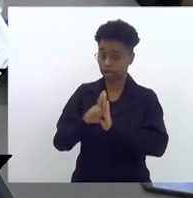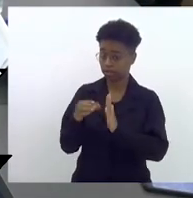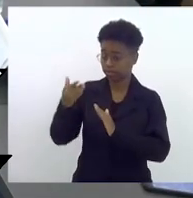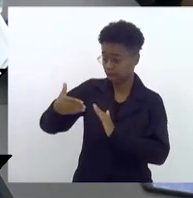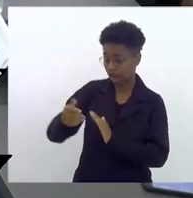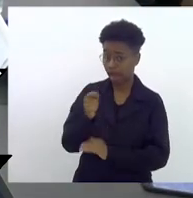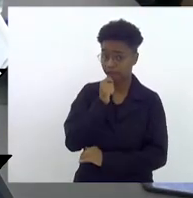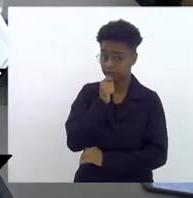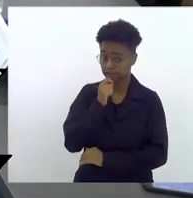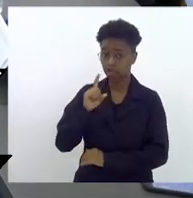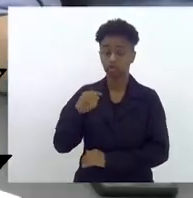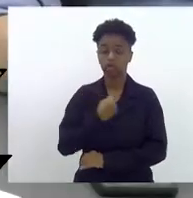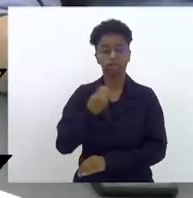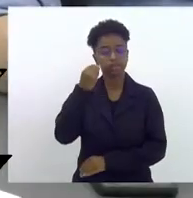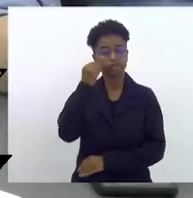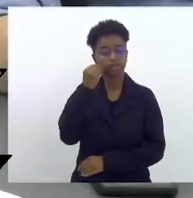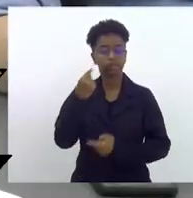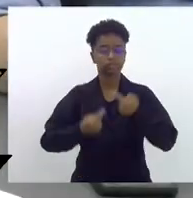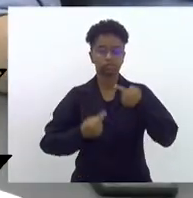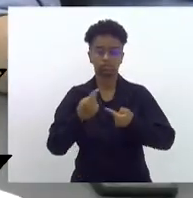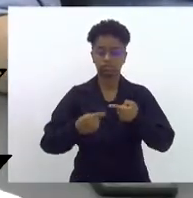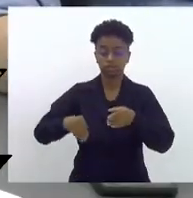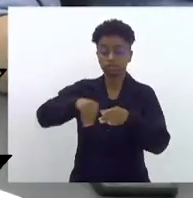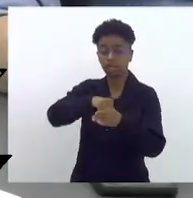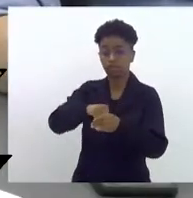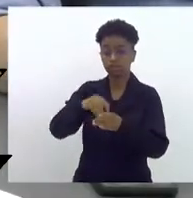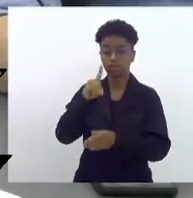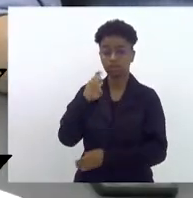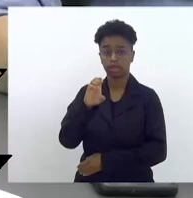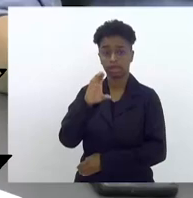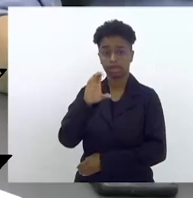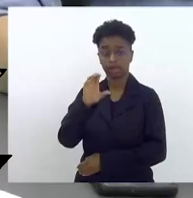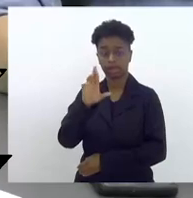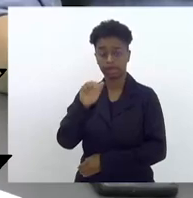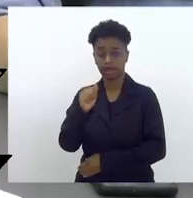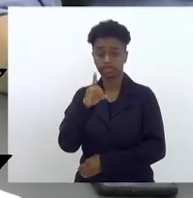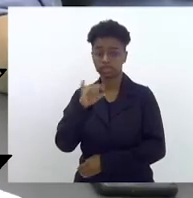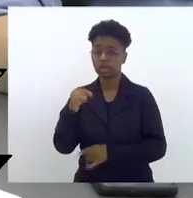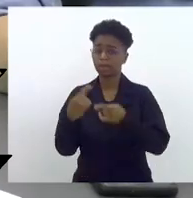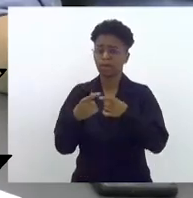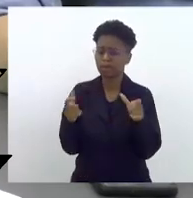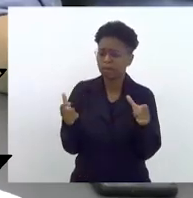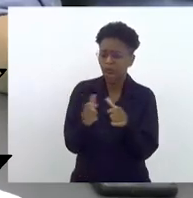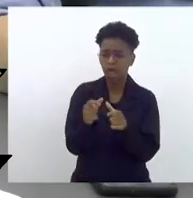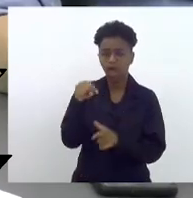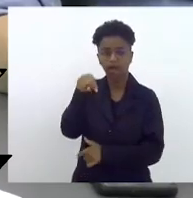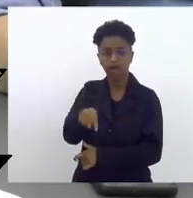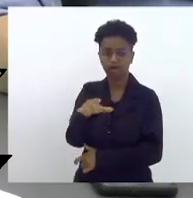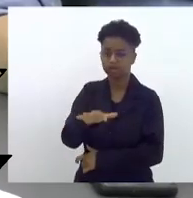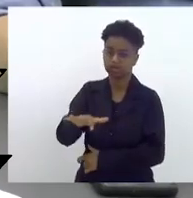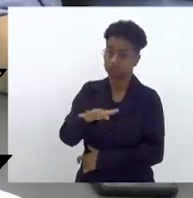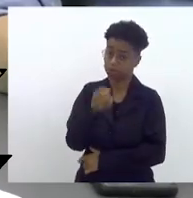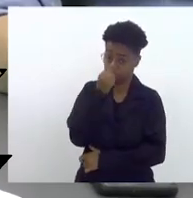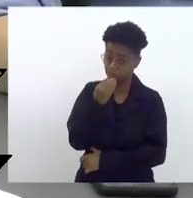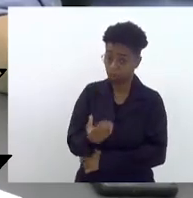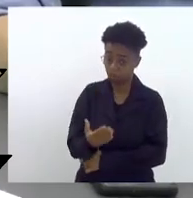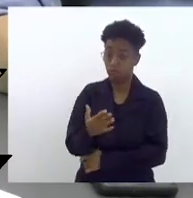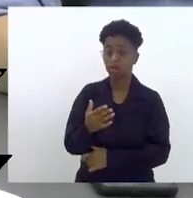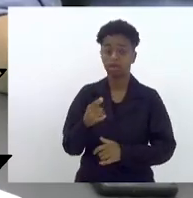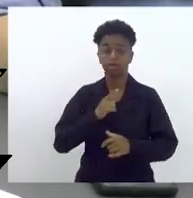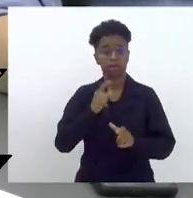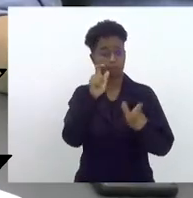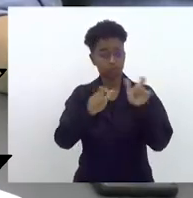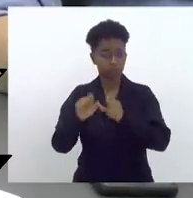para internalizar o interiorizado ecrática É claro é muito pequena aqui na região muito boa pessoas